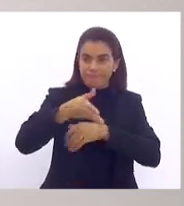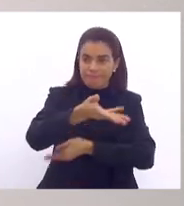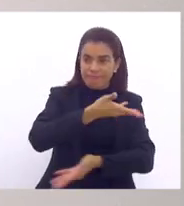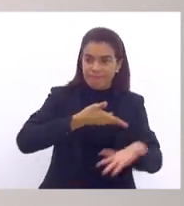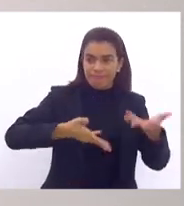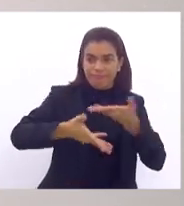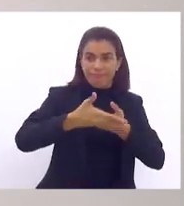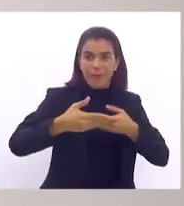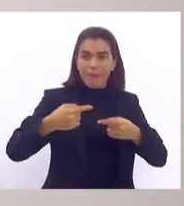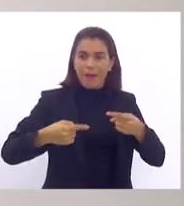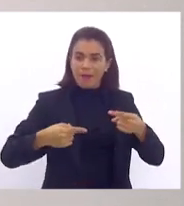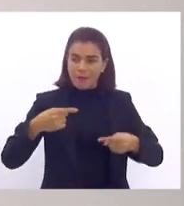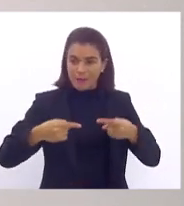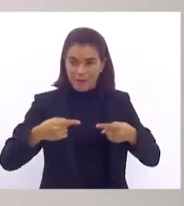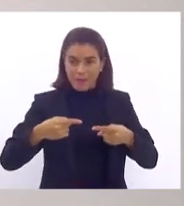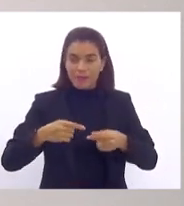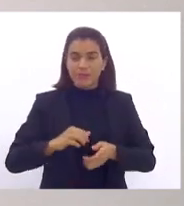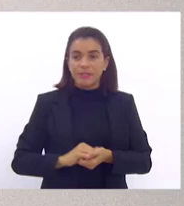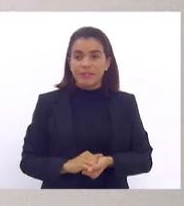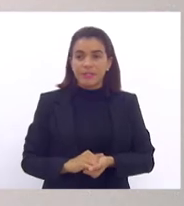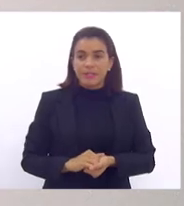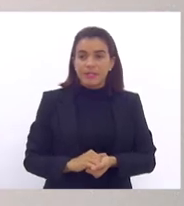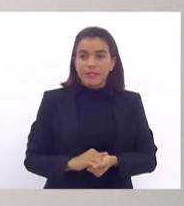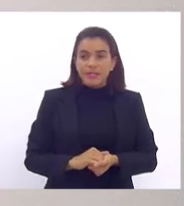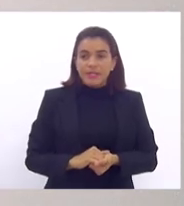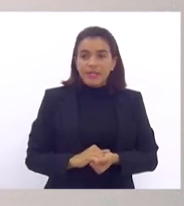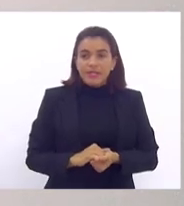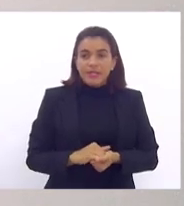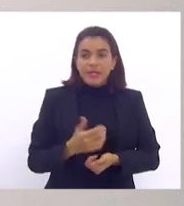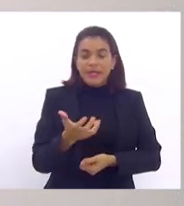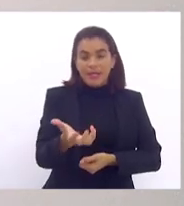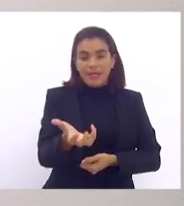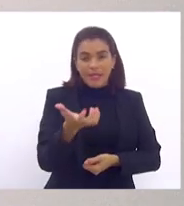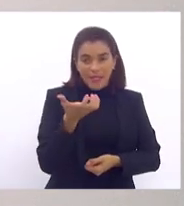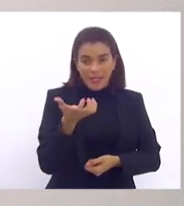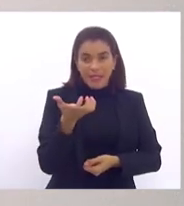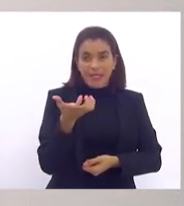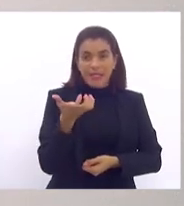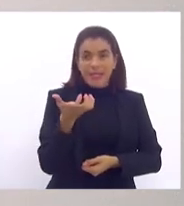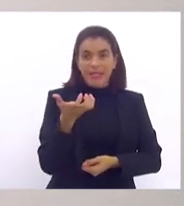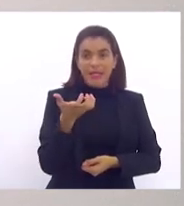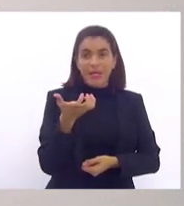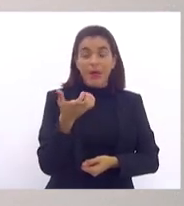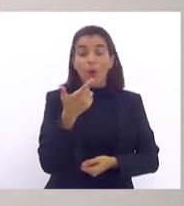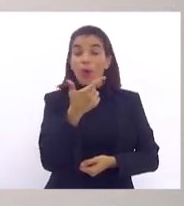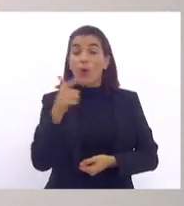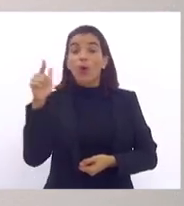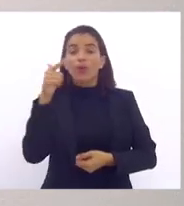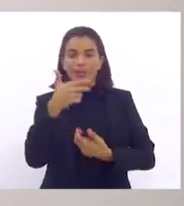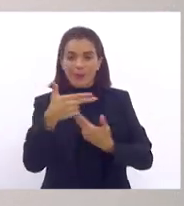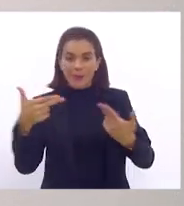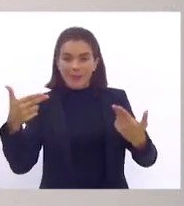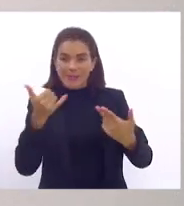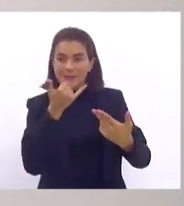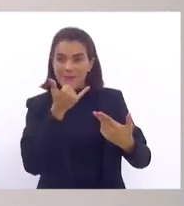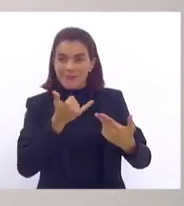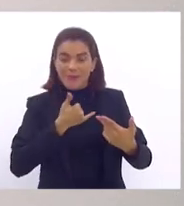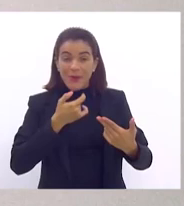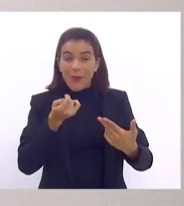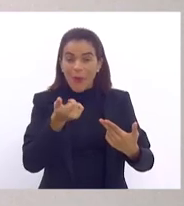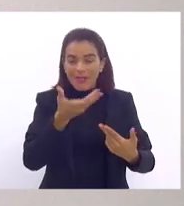o debate quero dizer que sim outra coisa viu eu acabei de